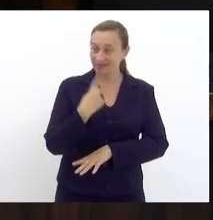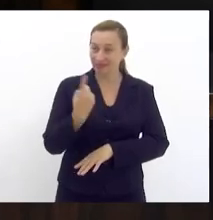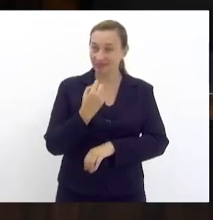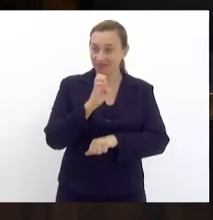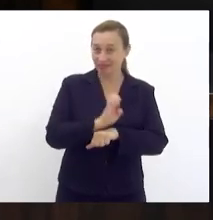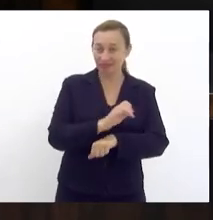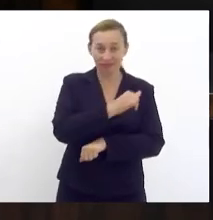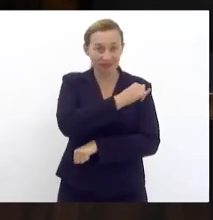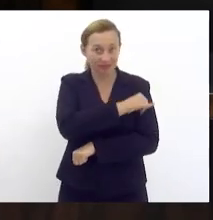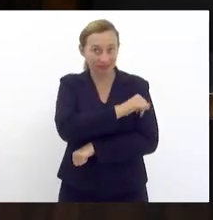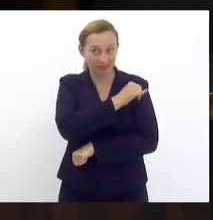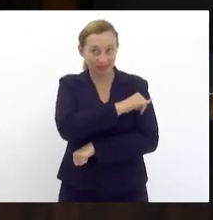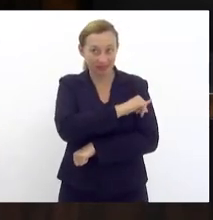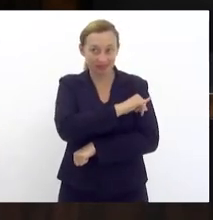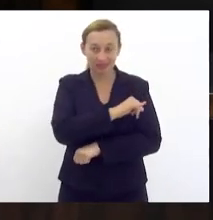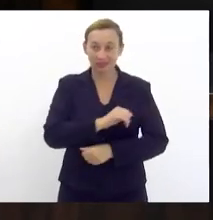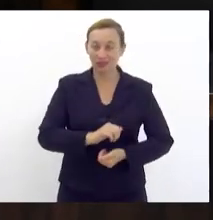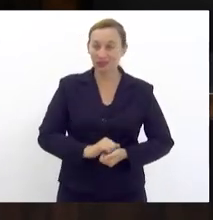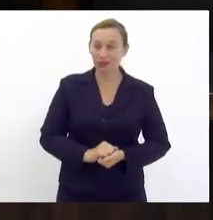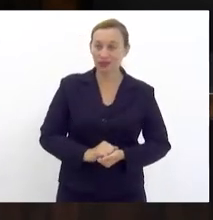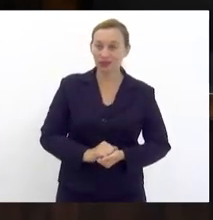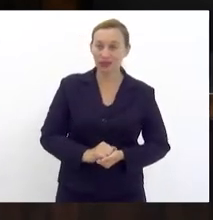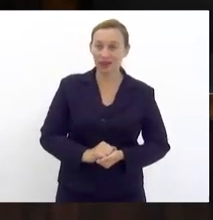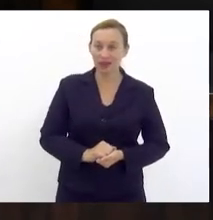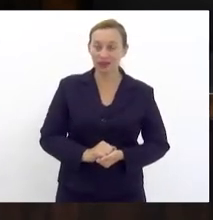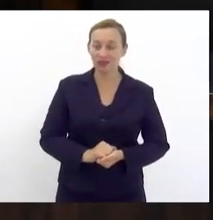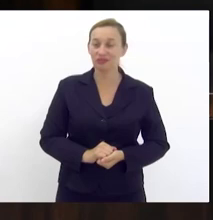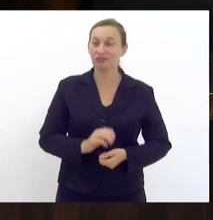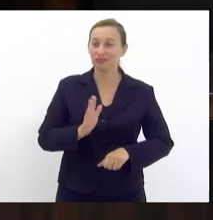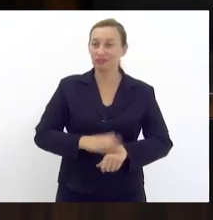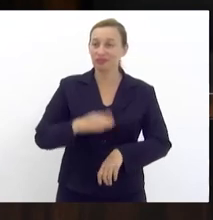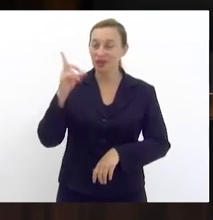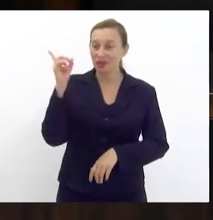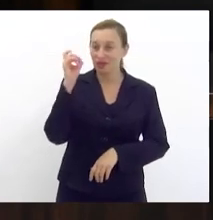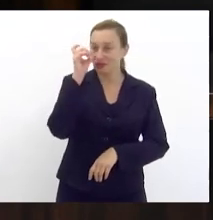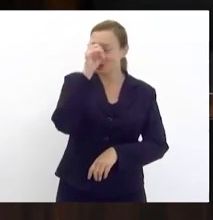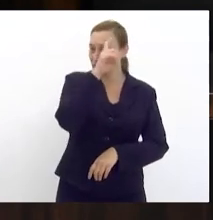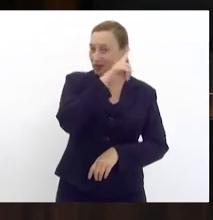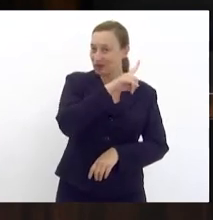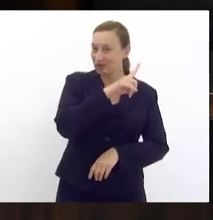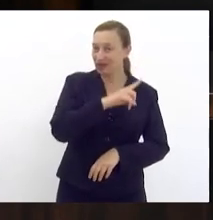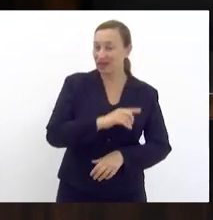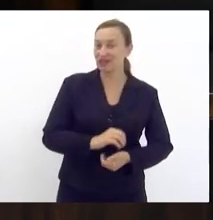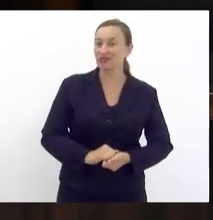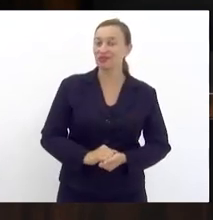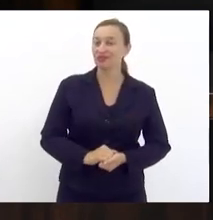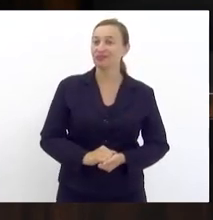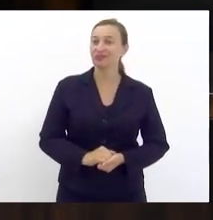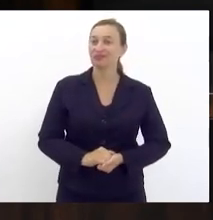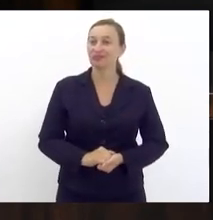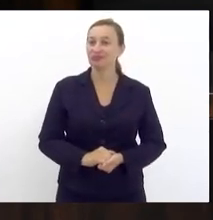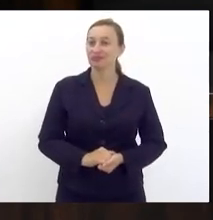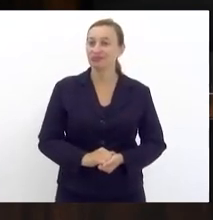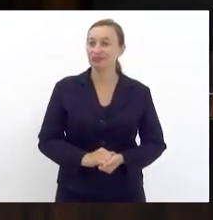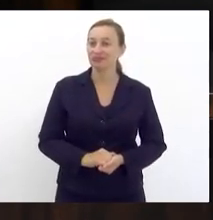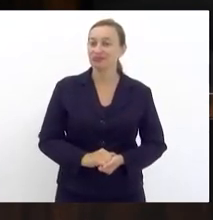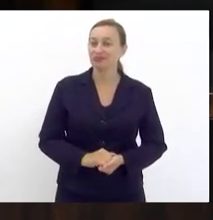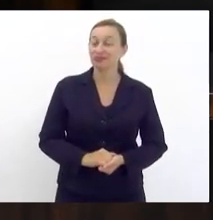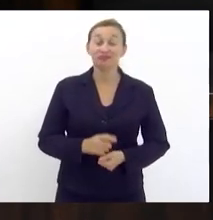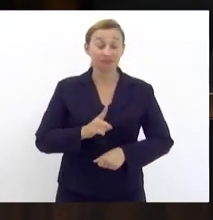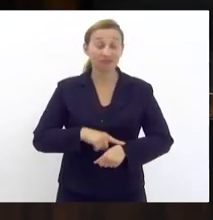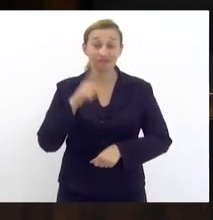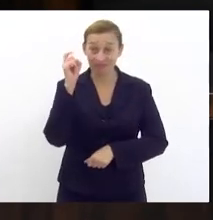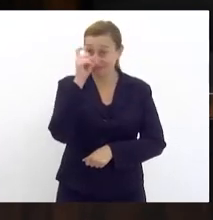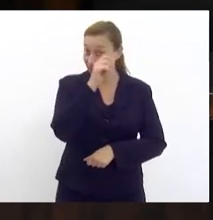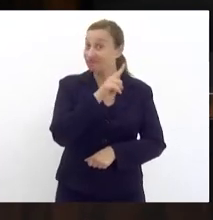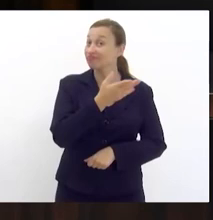do Rio de Janeiro, principalmente nos momentos mais difíceis. E esse momento foi um momento que realmente foi momentos